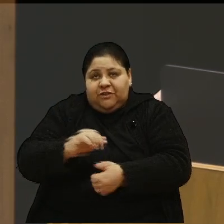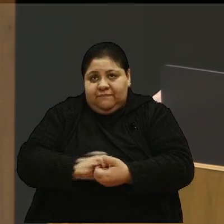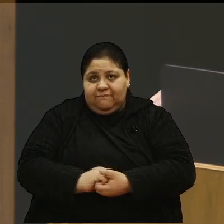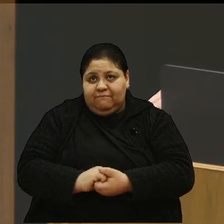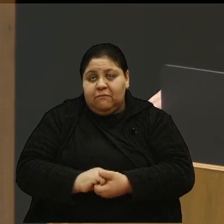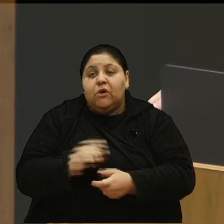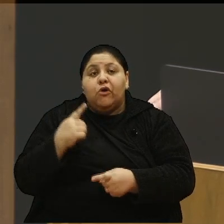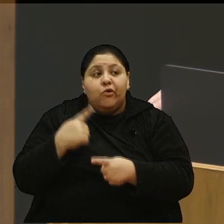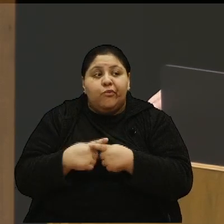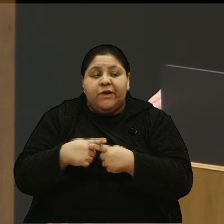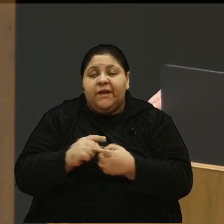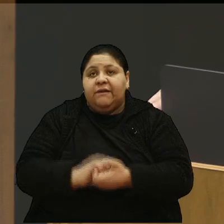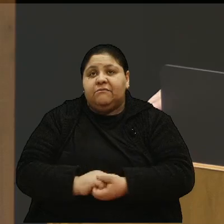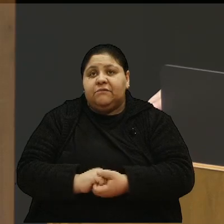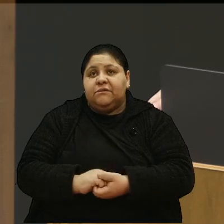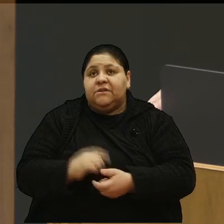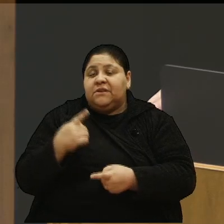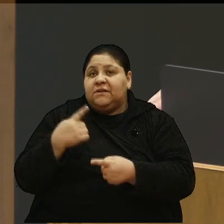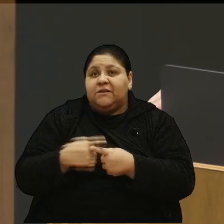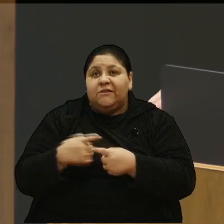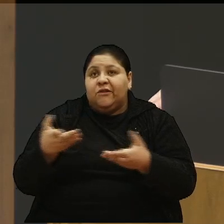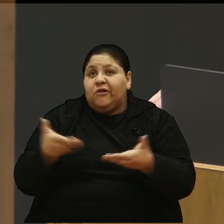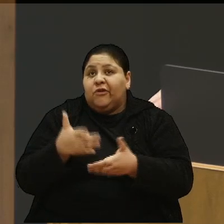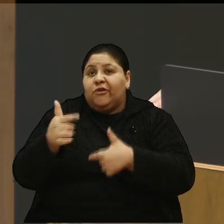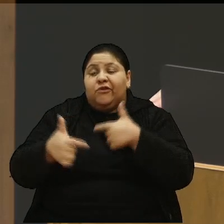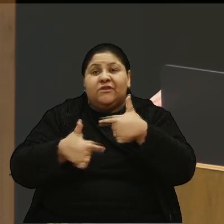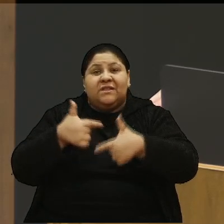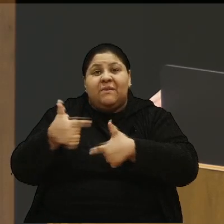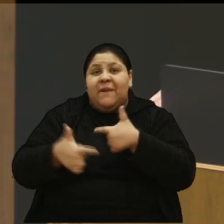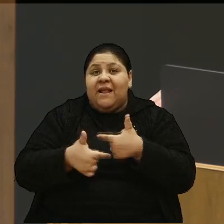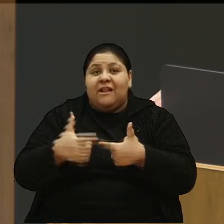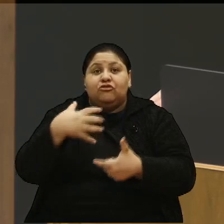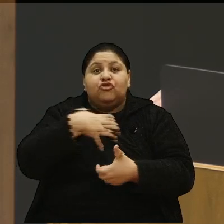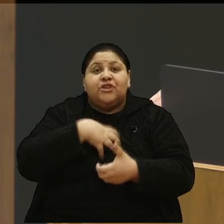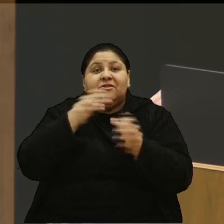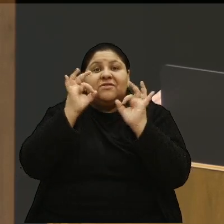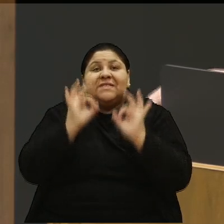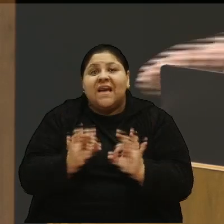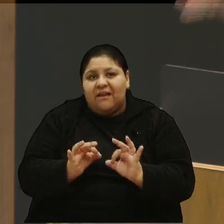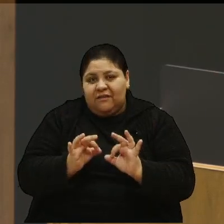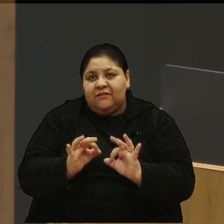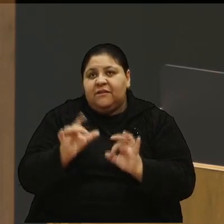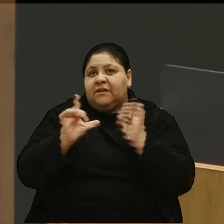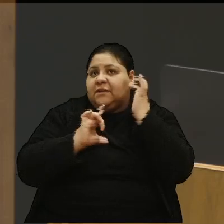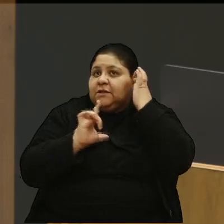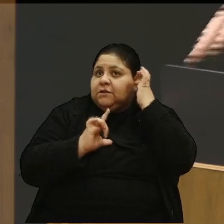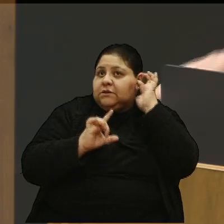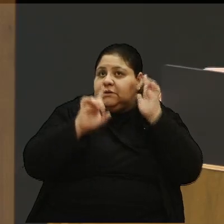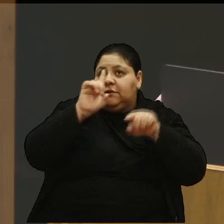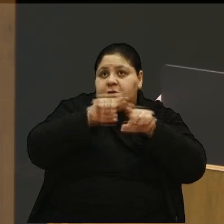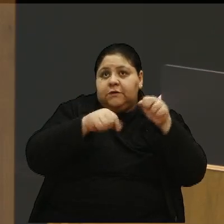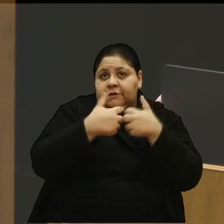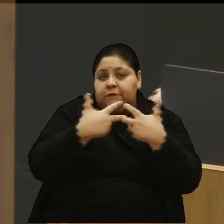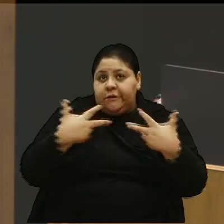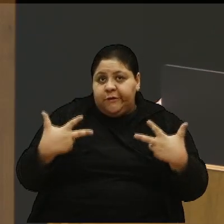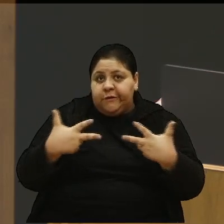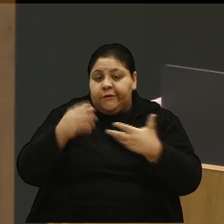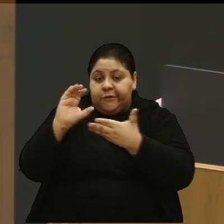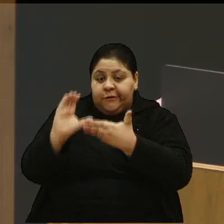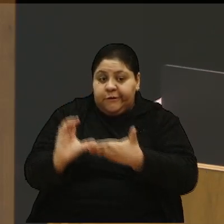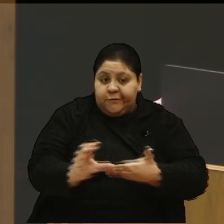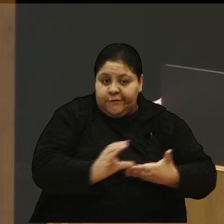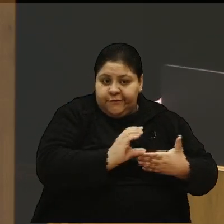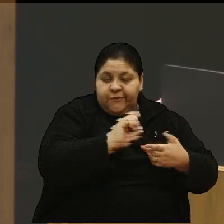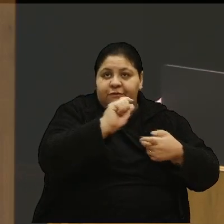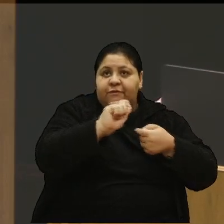Subempregado. Por quê? Porque ele não está atuando na sua plena capacidade. Quando nós temos um equipamento, um grande investimento realizado